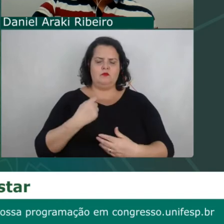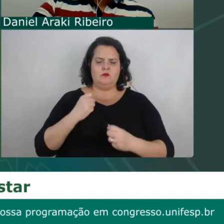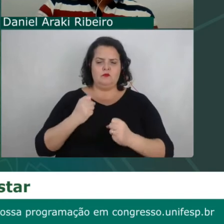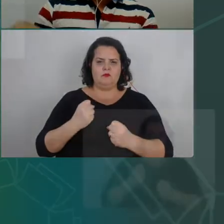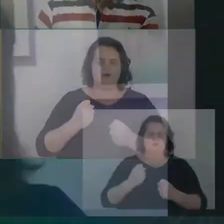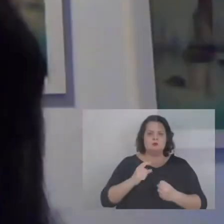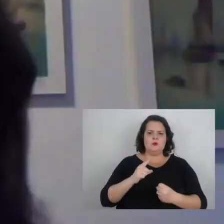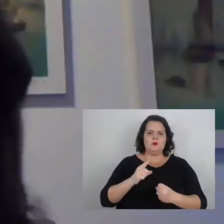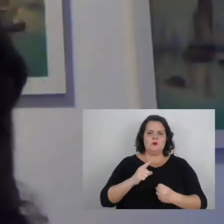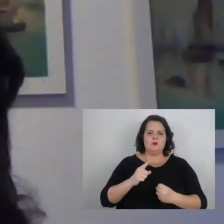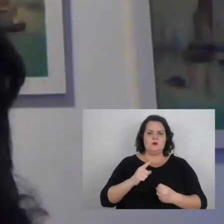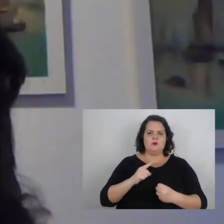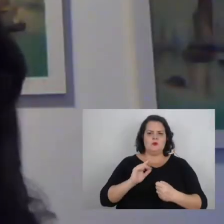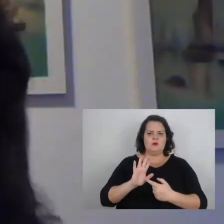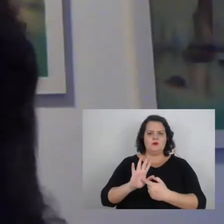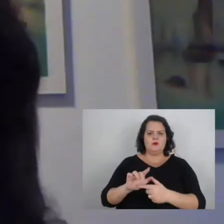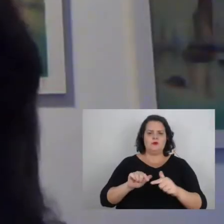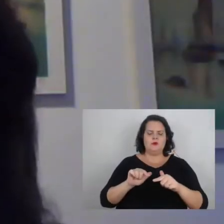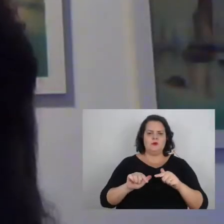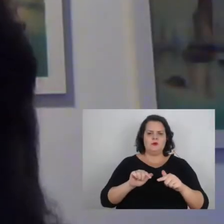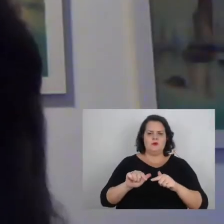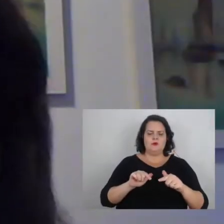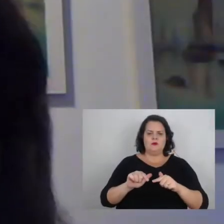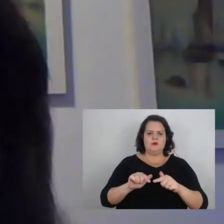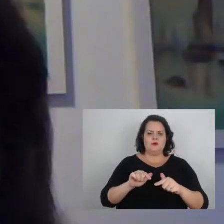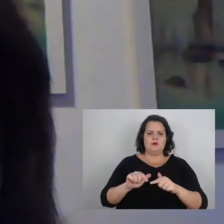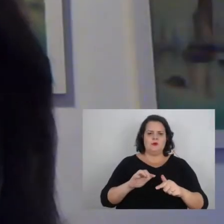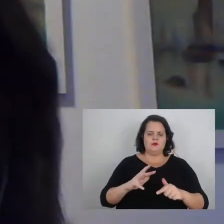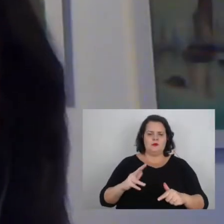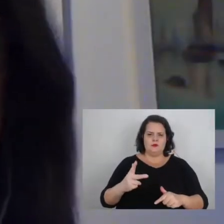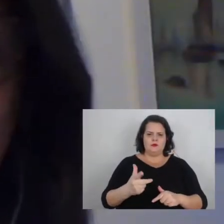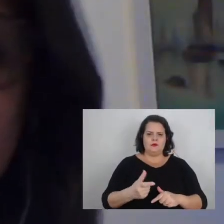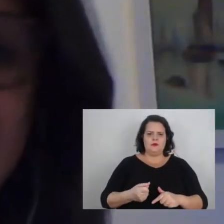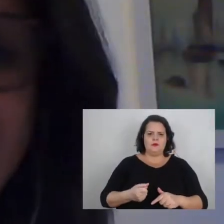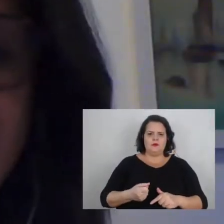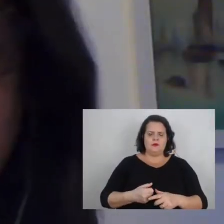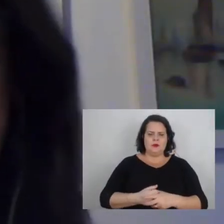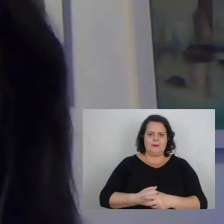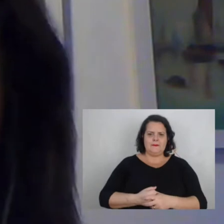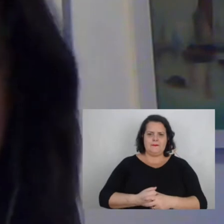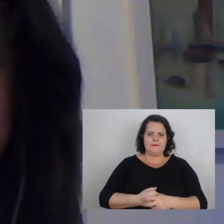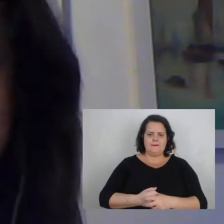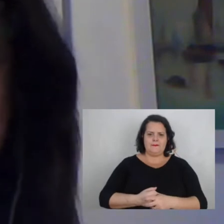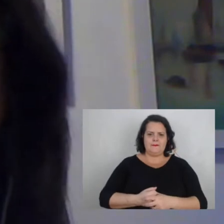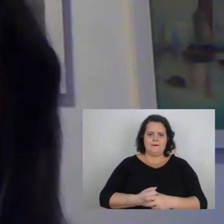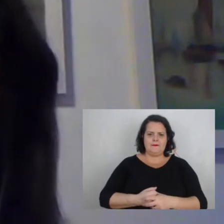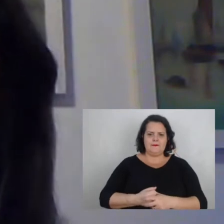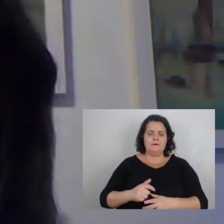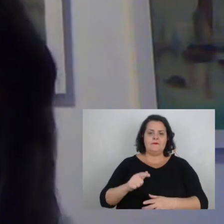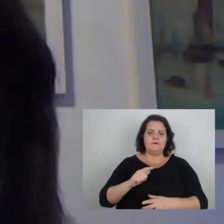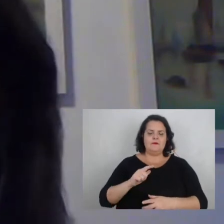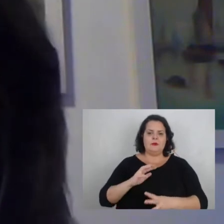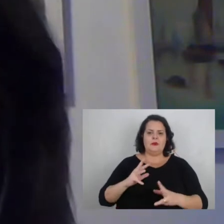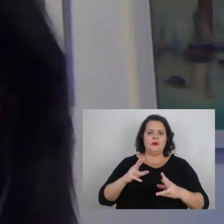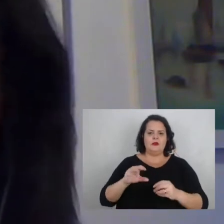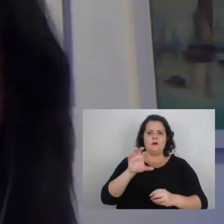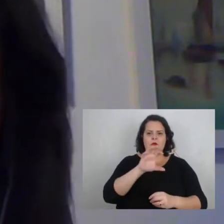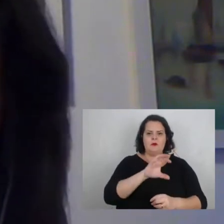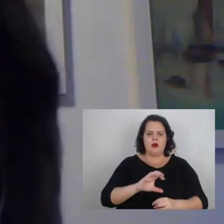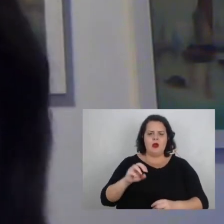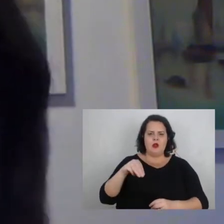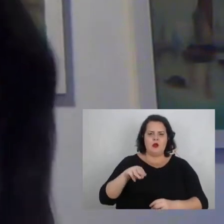poder ver o trabalho que nós estamos realizando, pelo menos nessa área de mutagênese